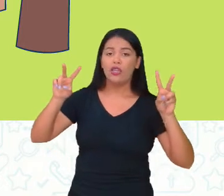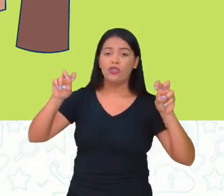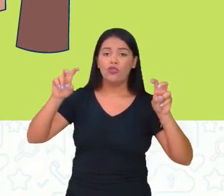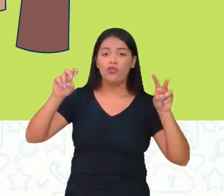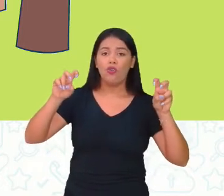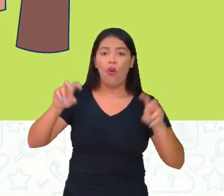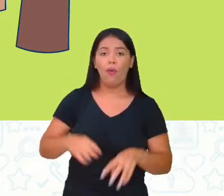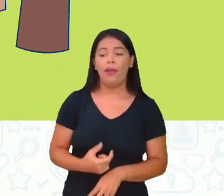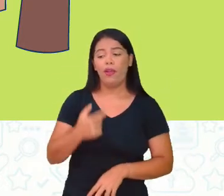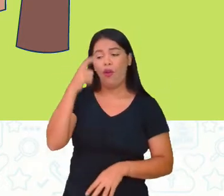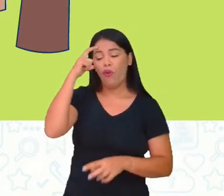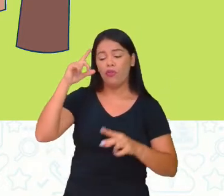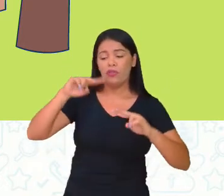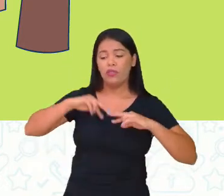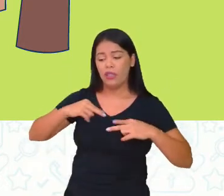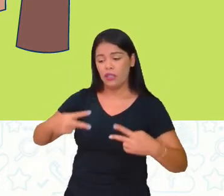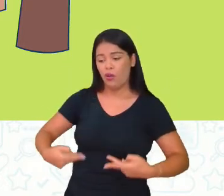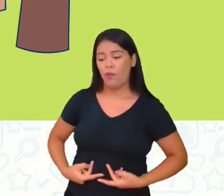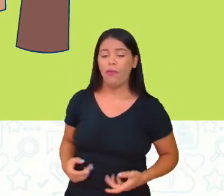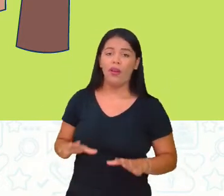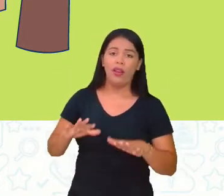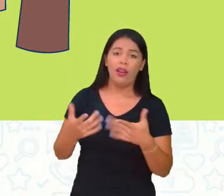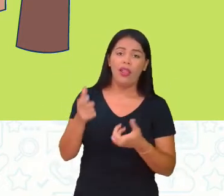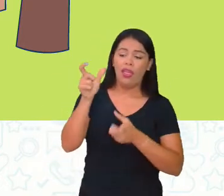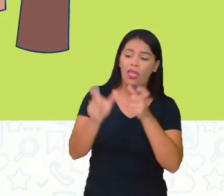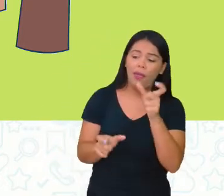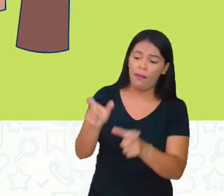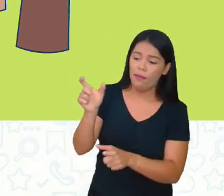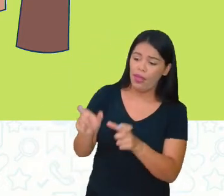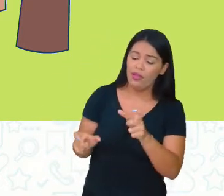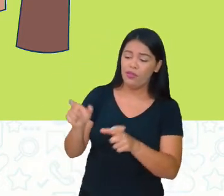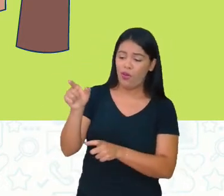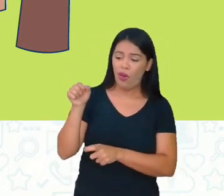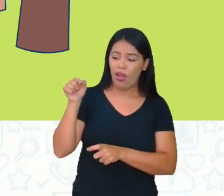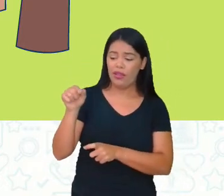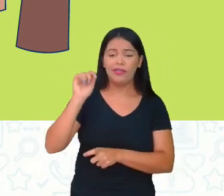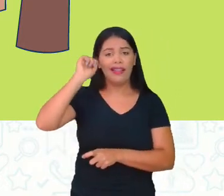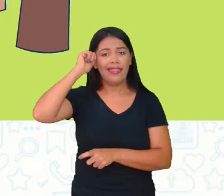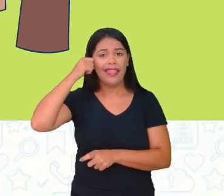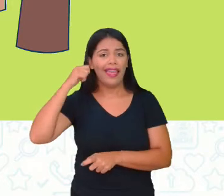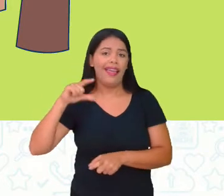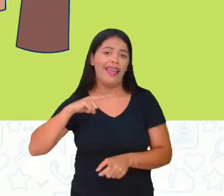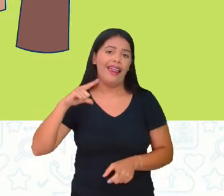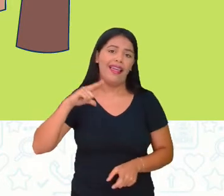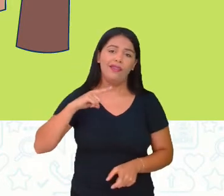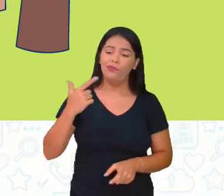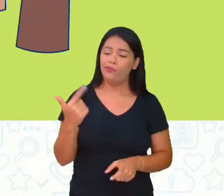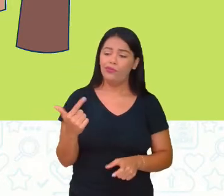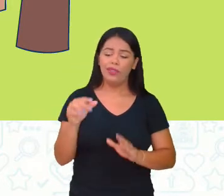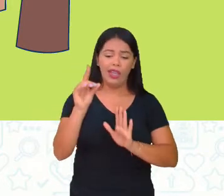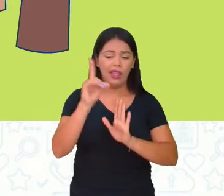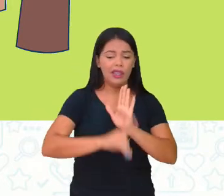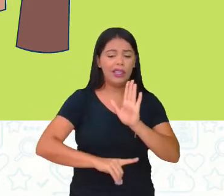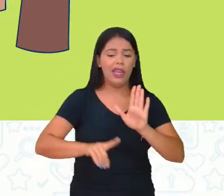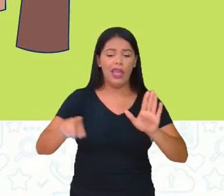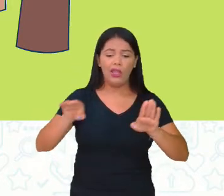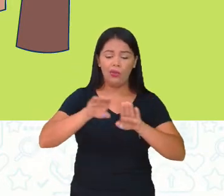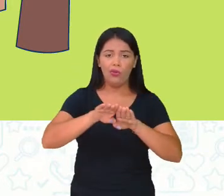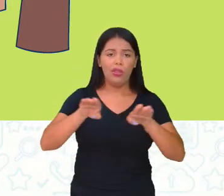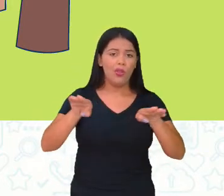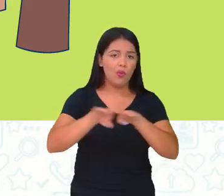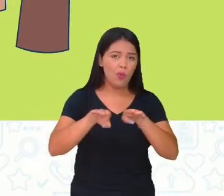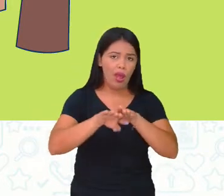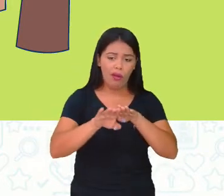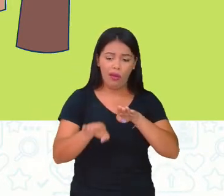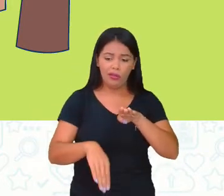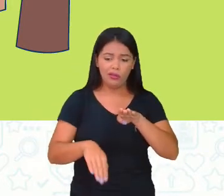pessoas negras não tiverem direitos iguais e sequer forem tratadas como humanas. Então,